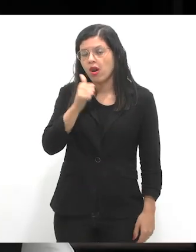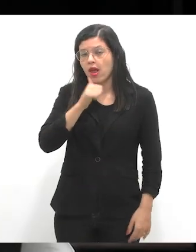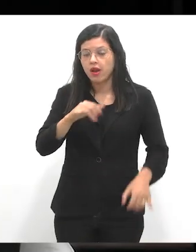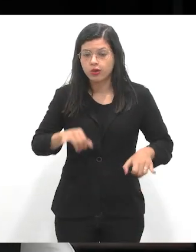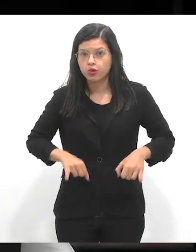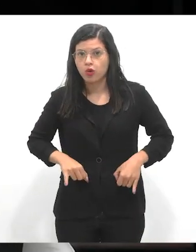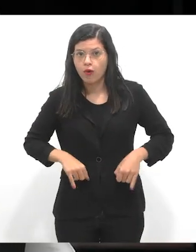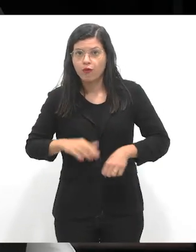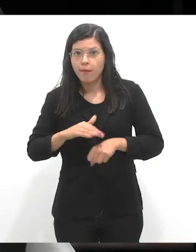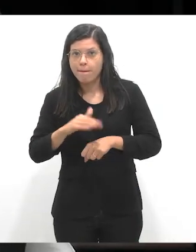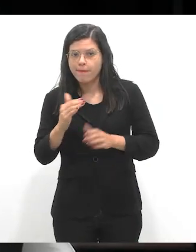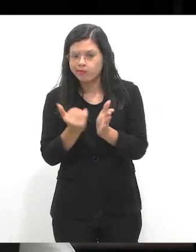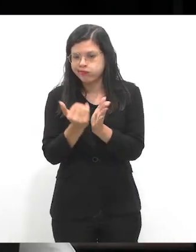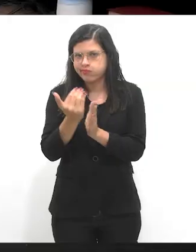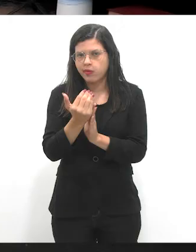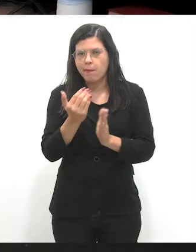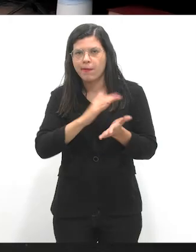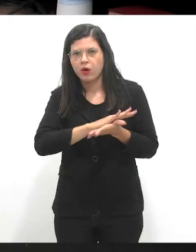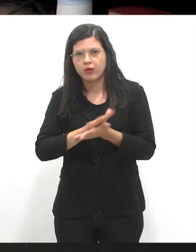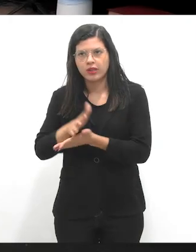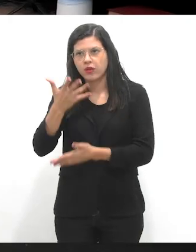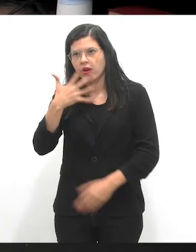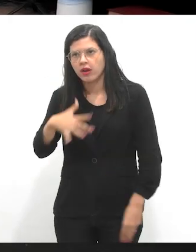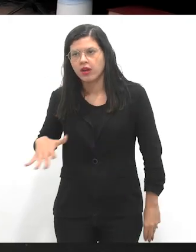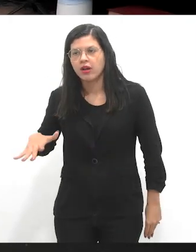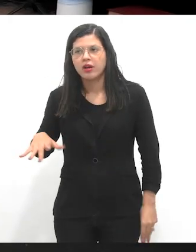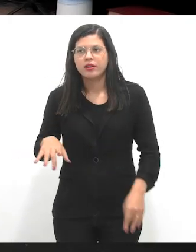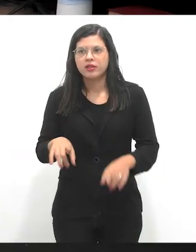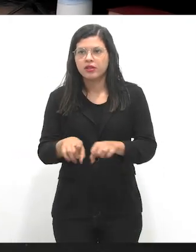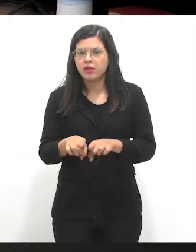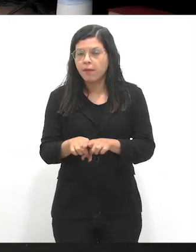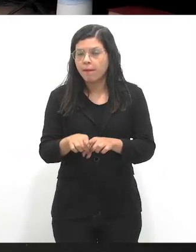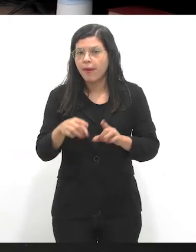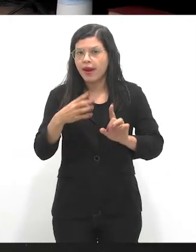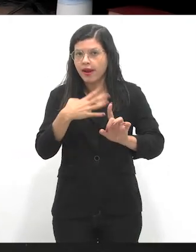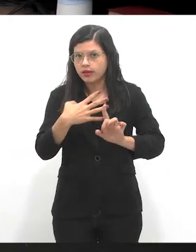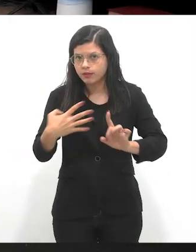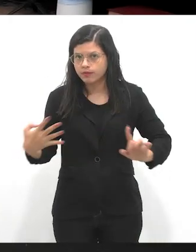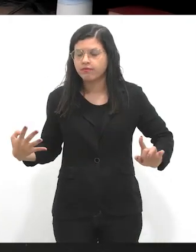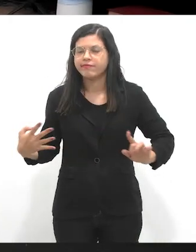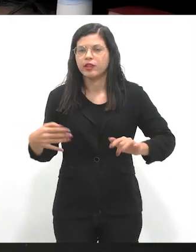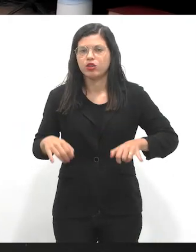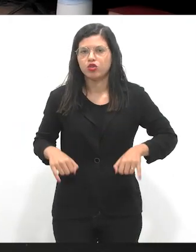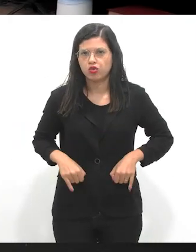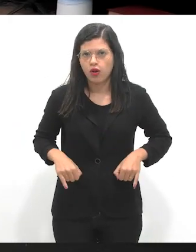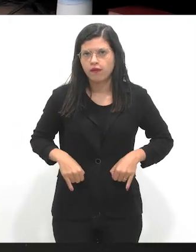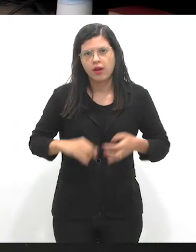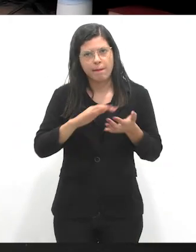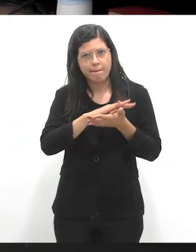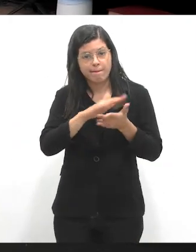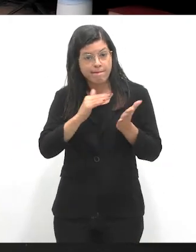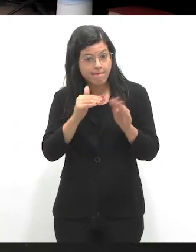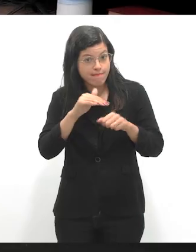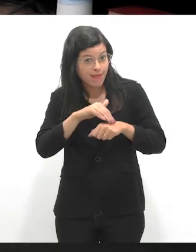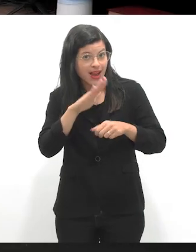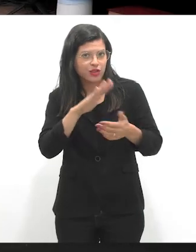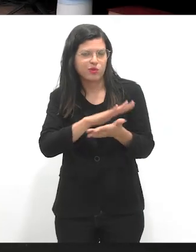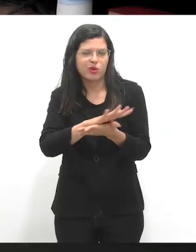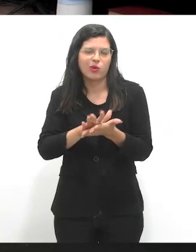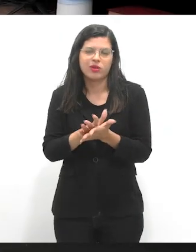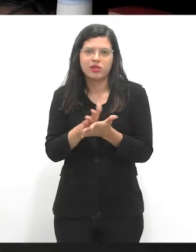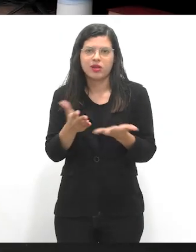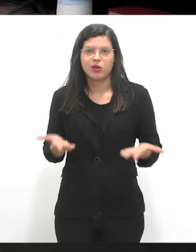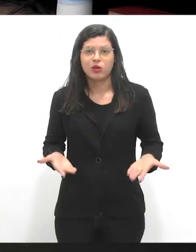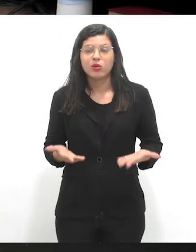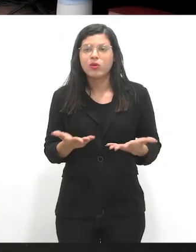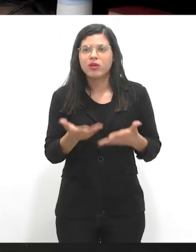sofrem mais preconceito, Sim. Crianças sofrem mais preconceitos, membros da comunidade LGBTQIA+, sofrem mais preconceitos. Então, eu queria